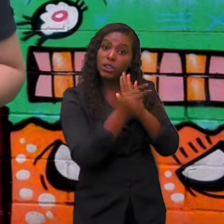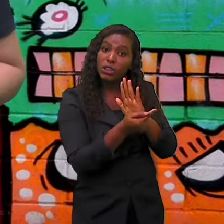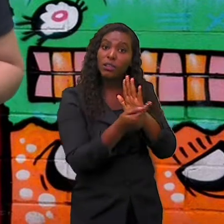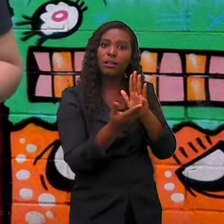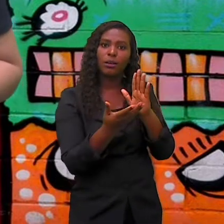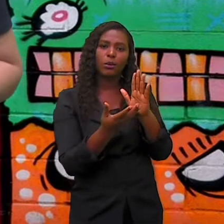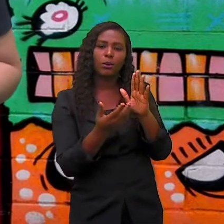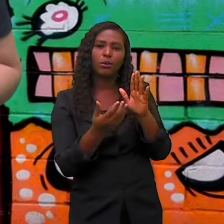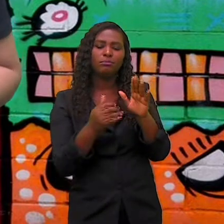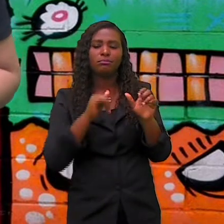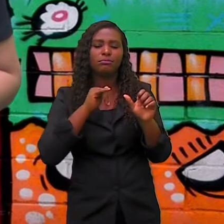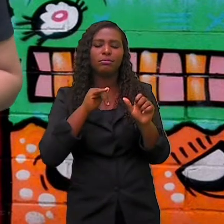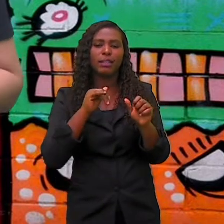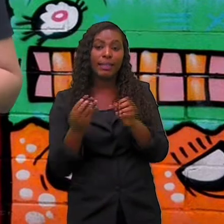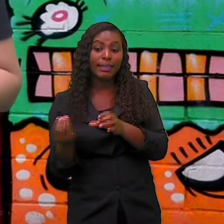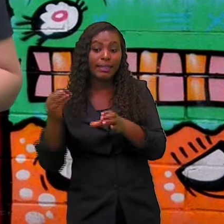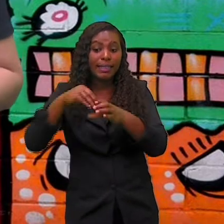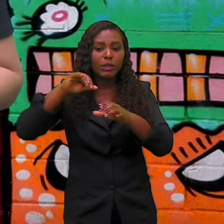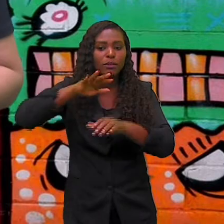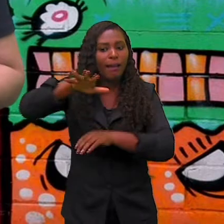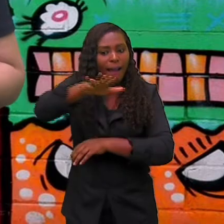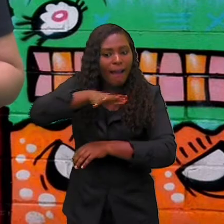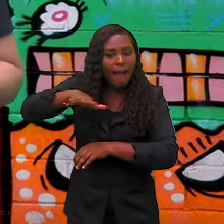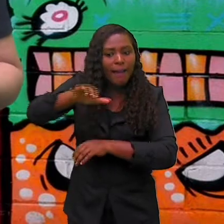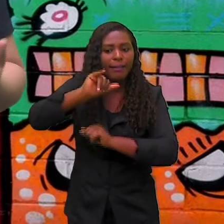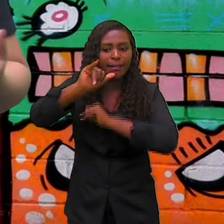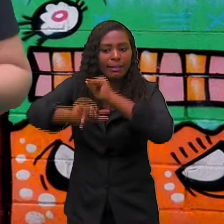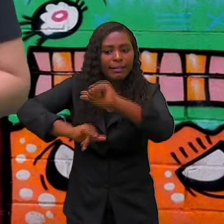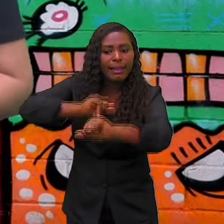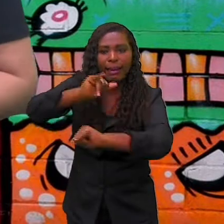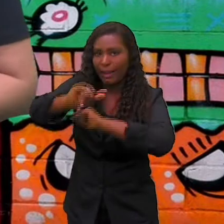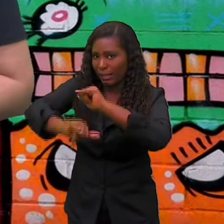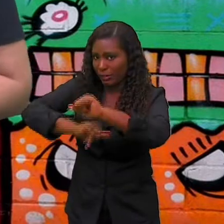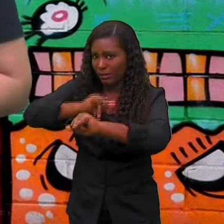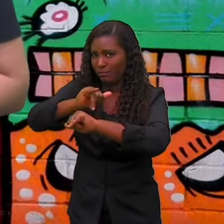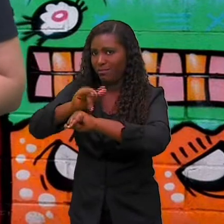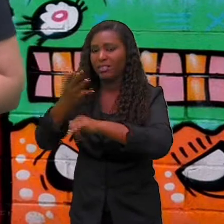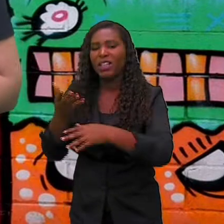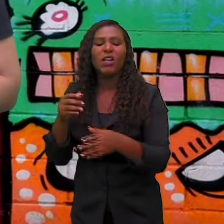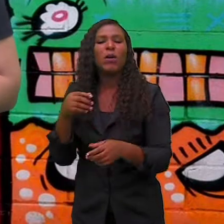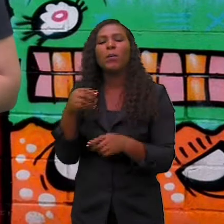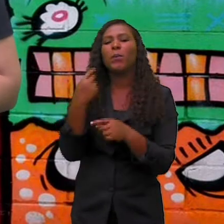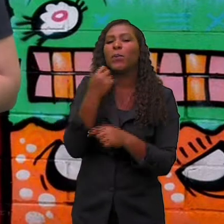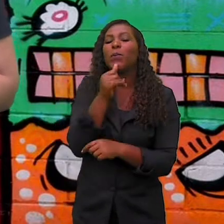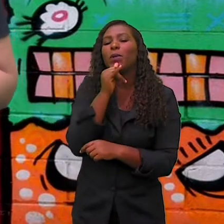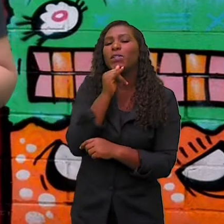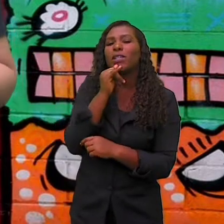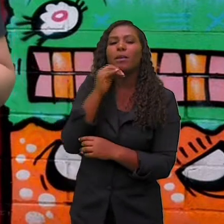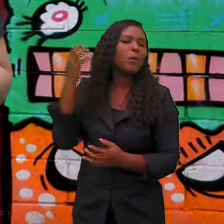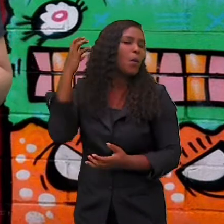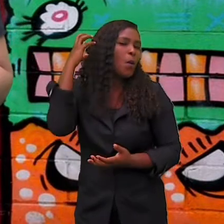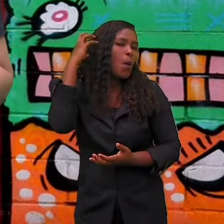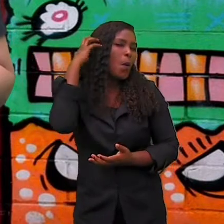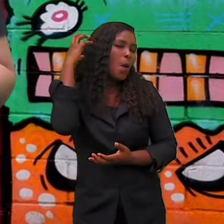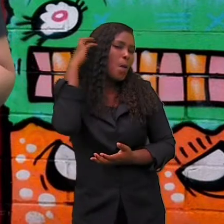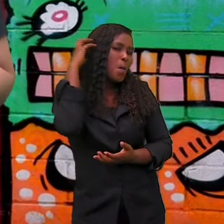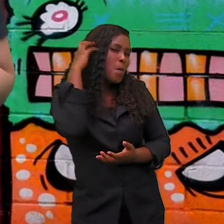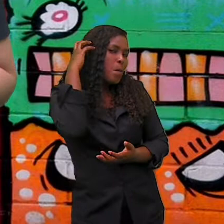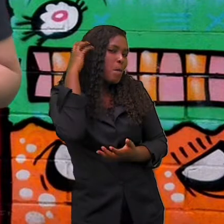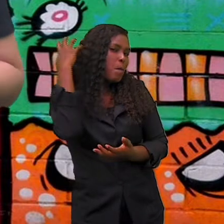ou mesmo sendo criados novos, né? Quem nunca ouviu falar aí do podcast? Já ouviram falar?